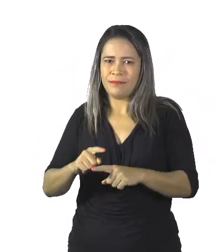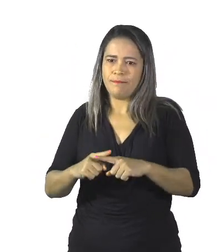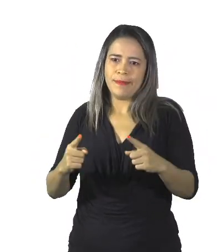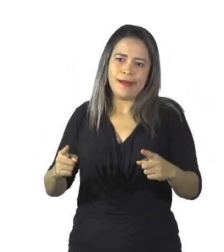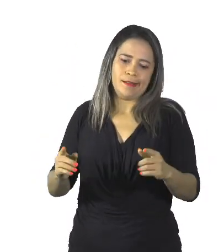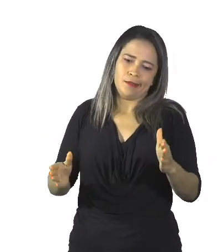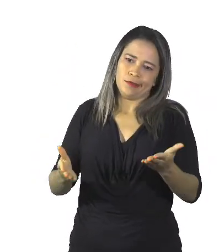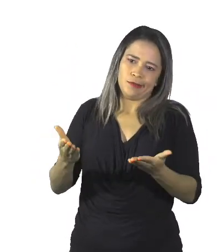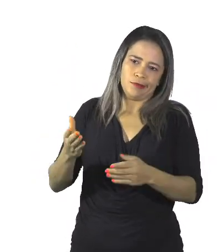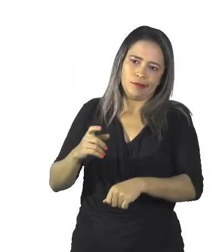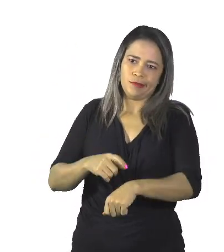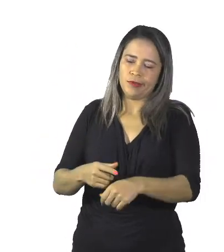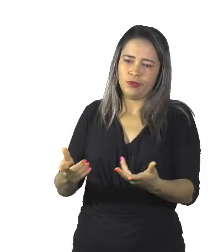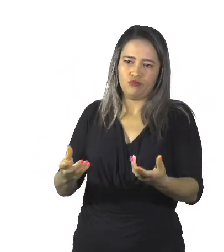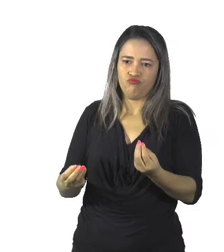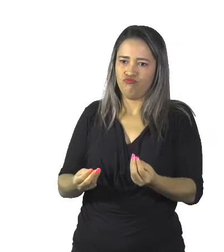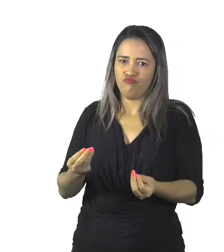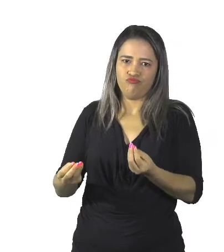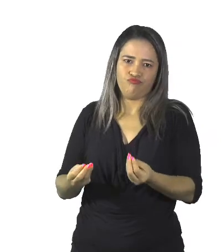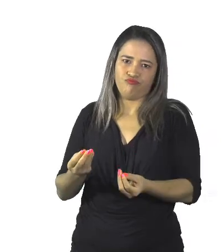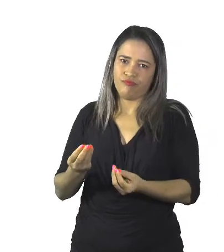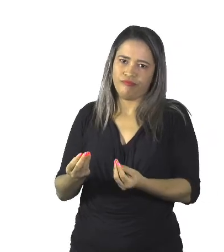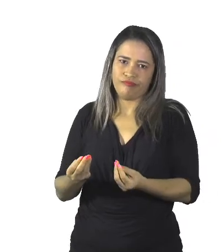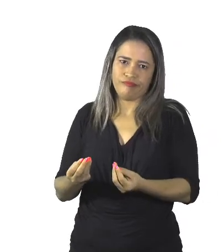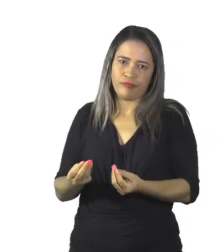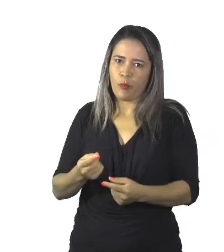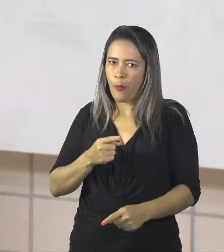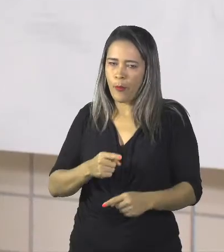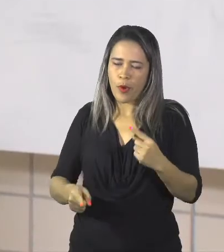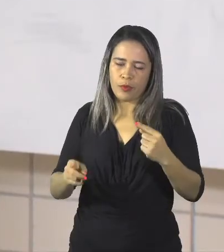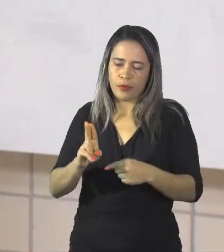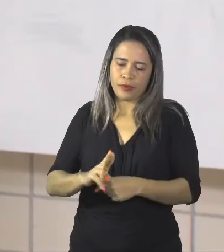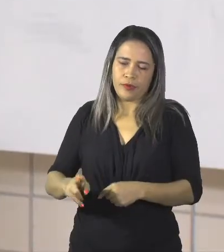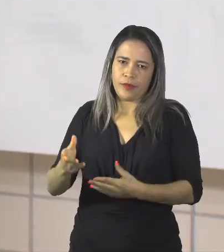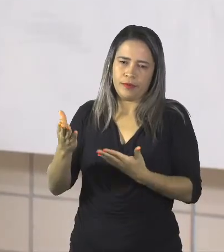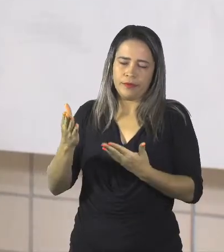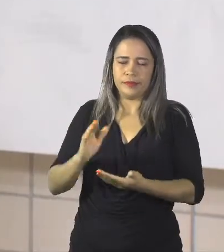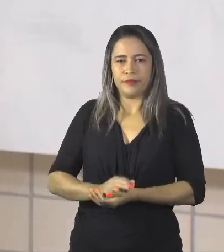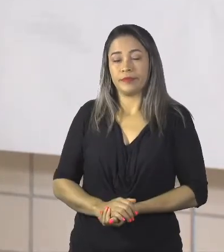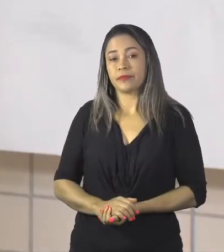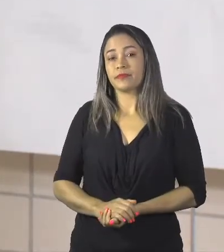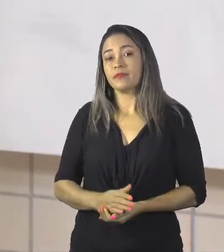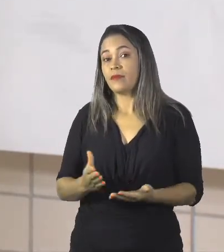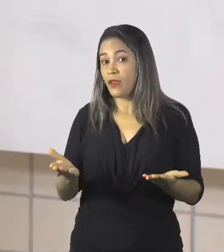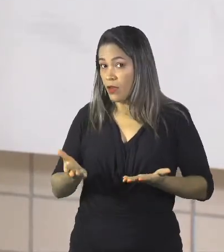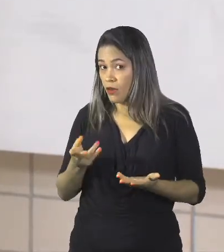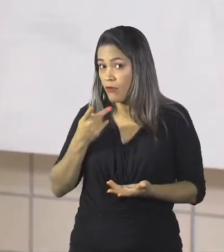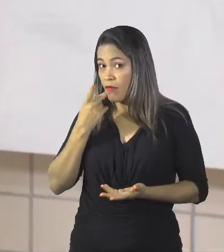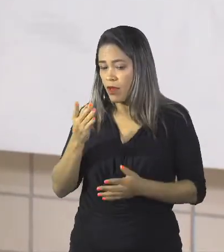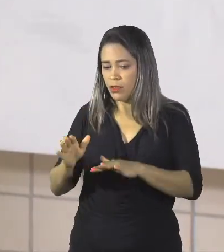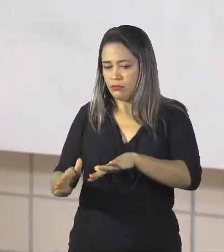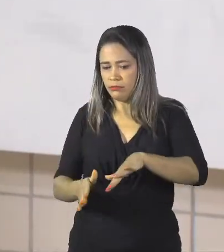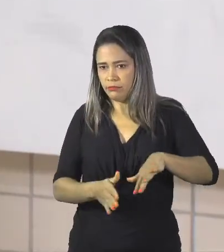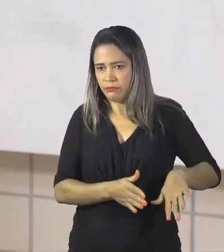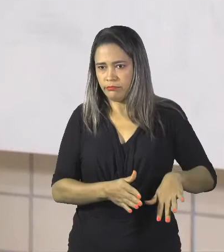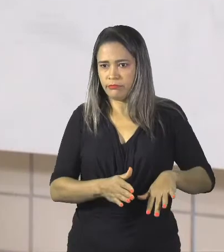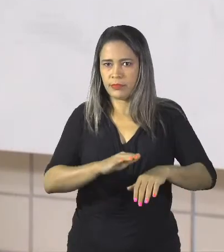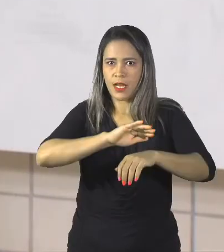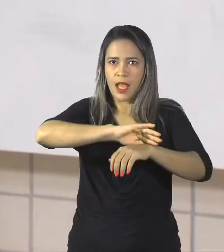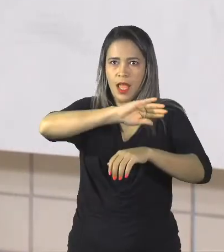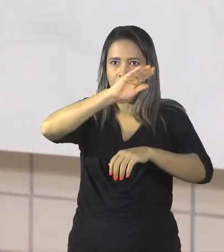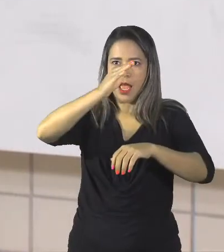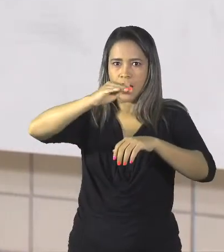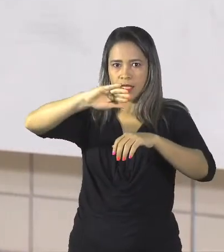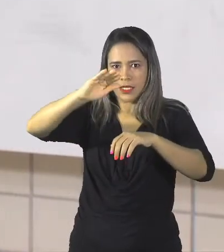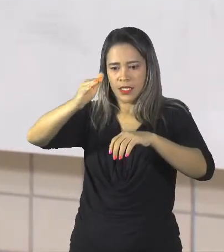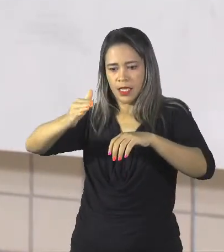nesse período aí realmente ficou impróprio. E agora nós vamos falar sobre a Serra do